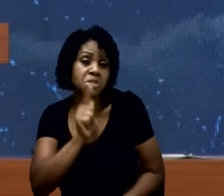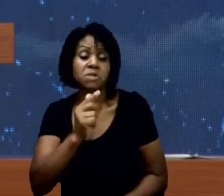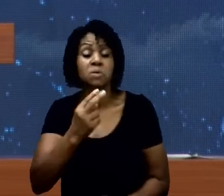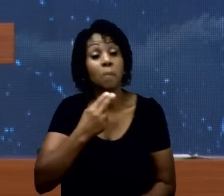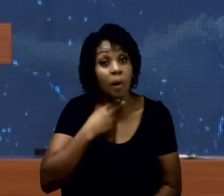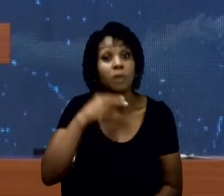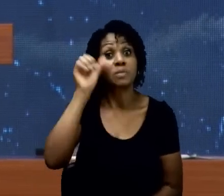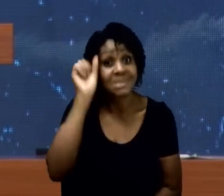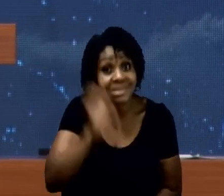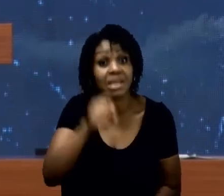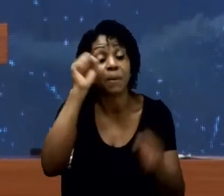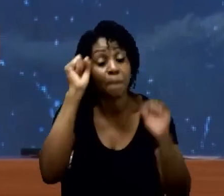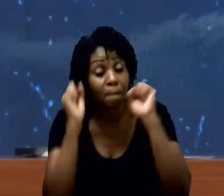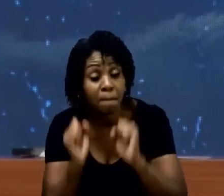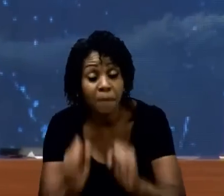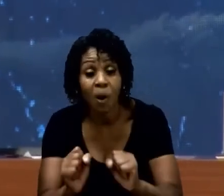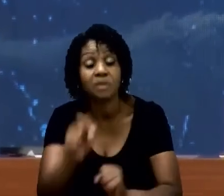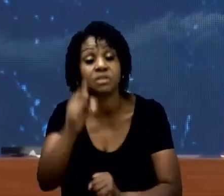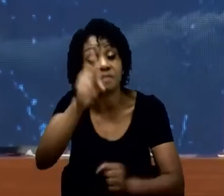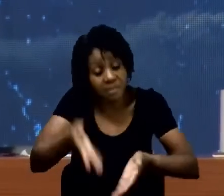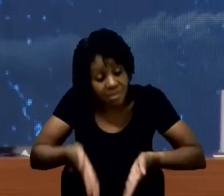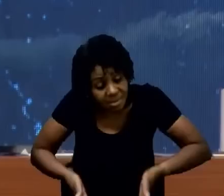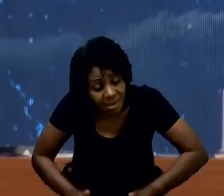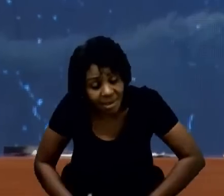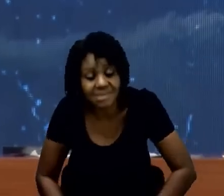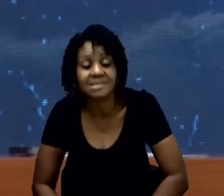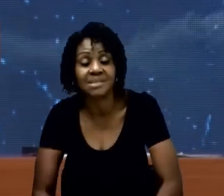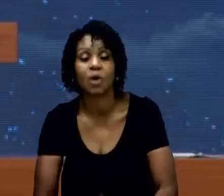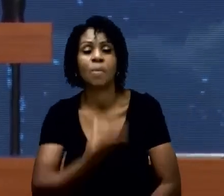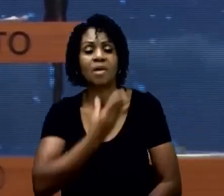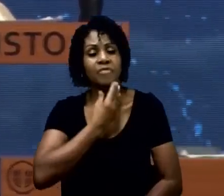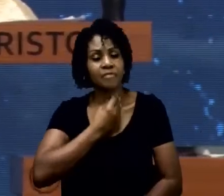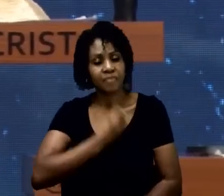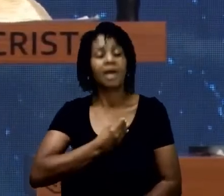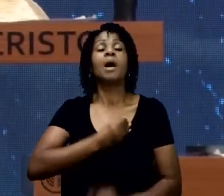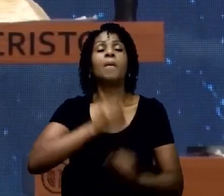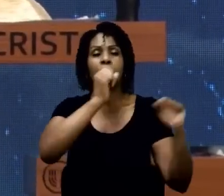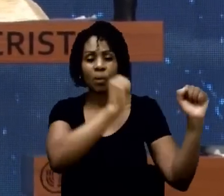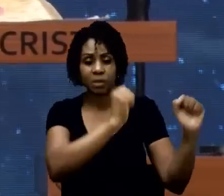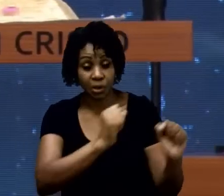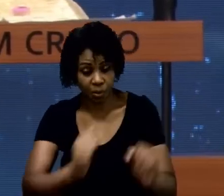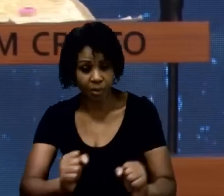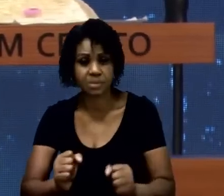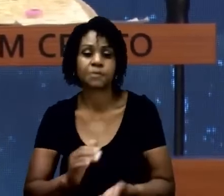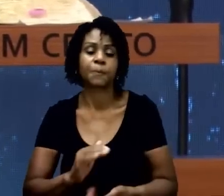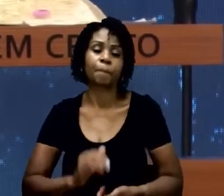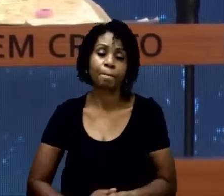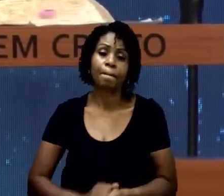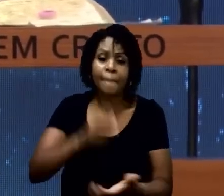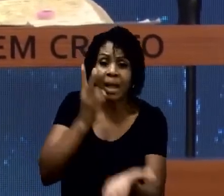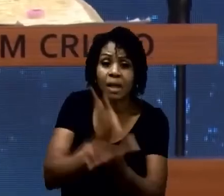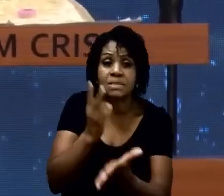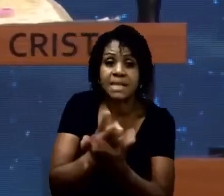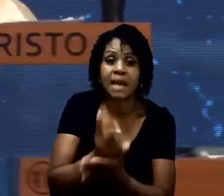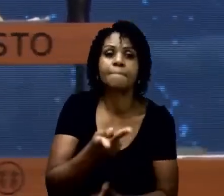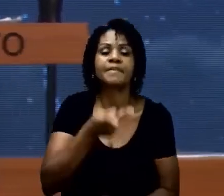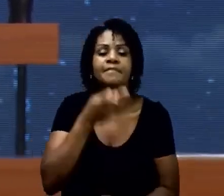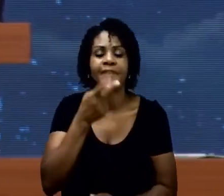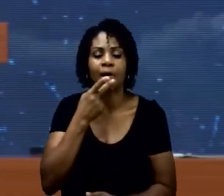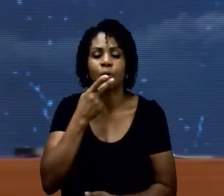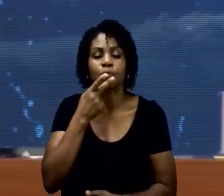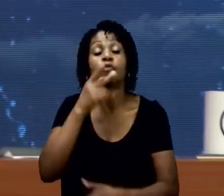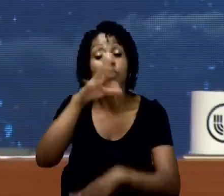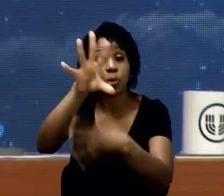impactar. Porque você é filho de Deus na última geração. Eu não me canso de falar. Fala comigo. Eu